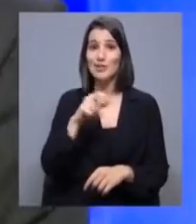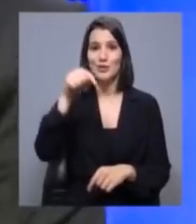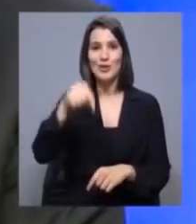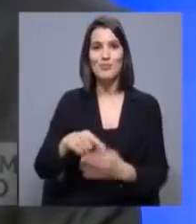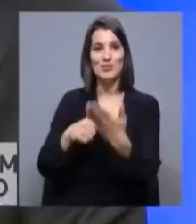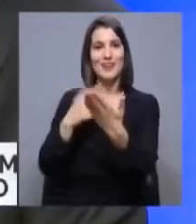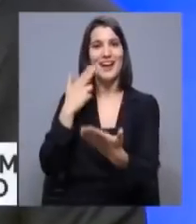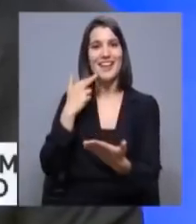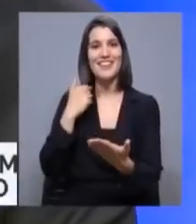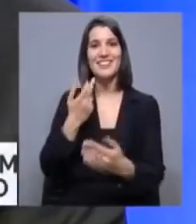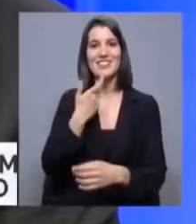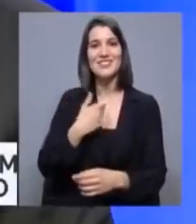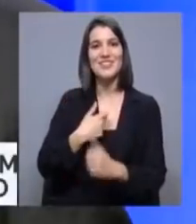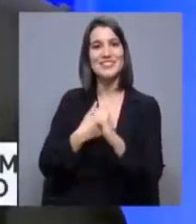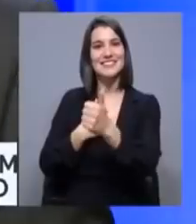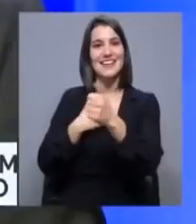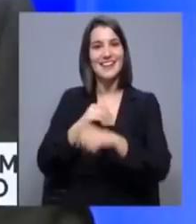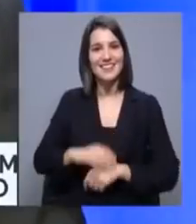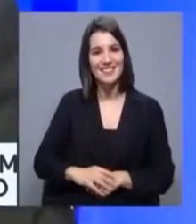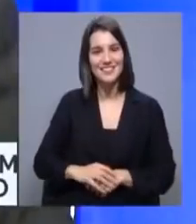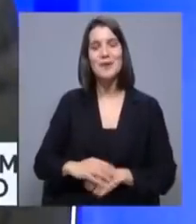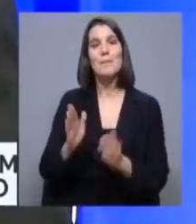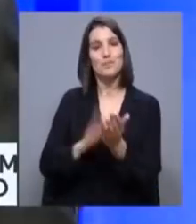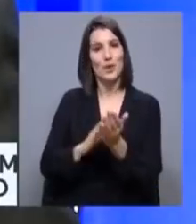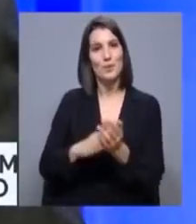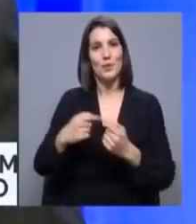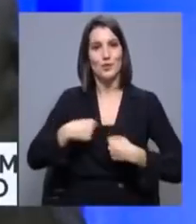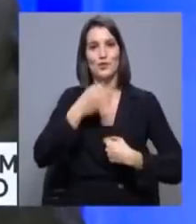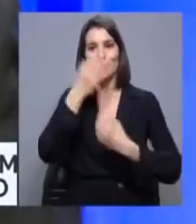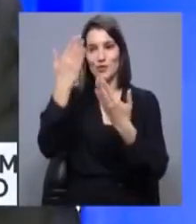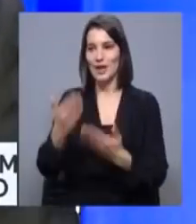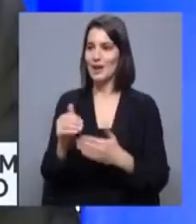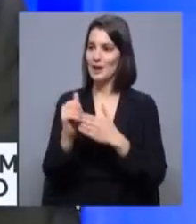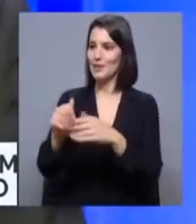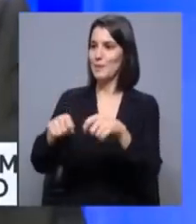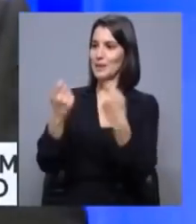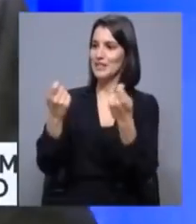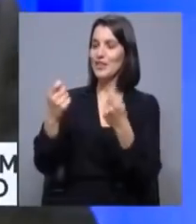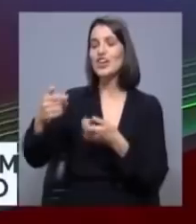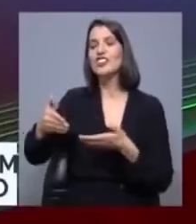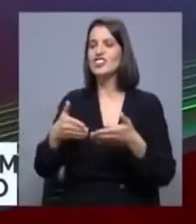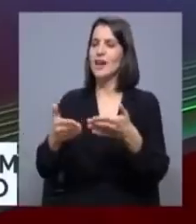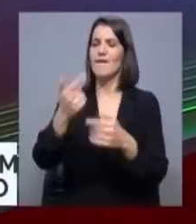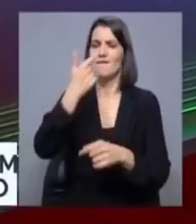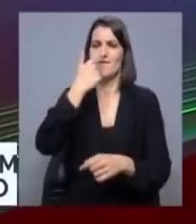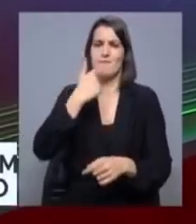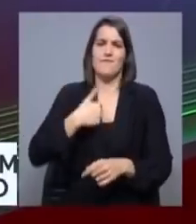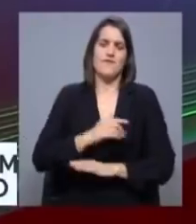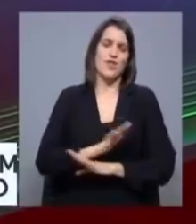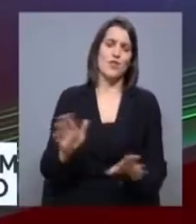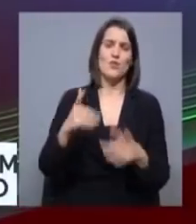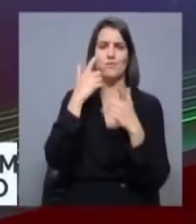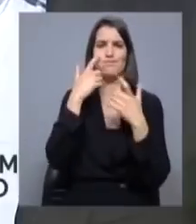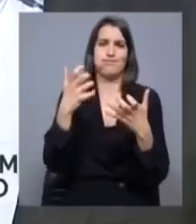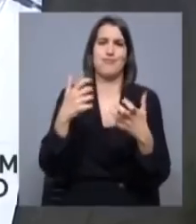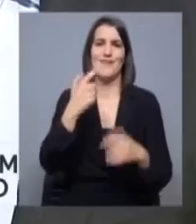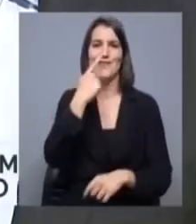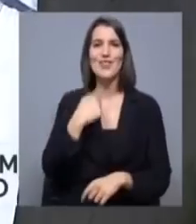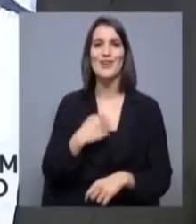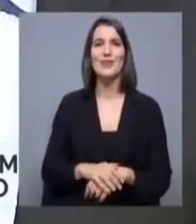Ventura aqui contraventor vem fazer aqui é claramente que eu estou a falar com ele é do partido que hoje a estratégia espelho Olha o